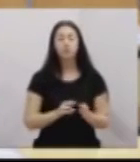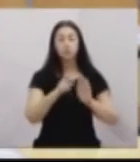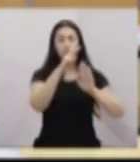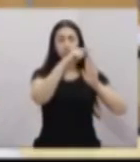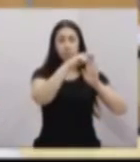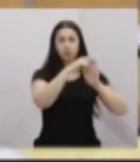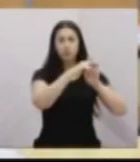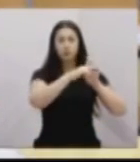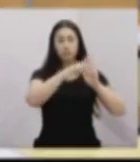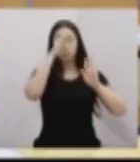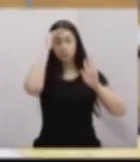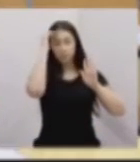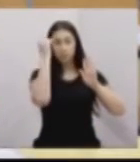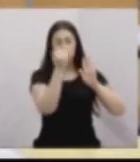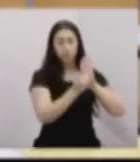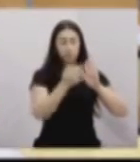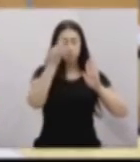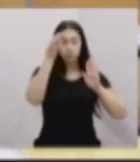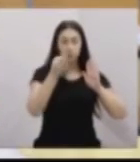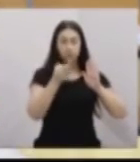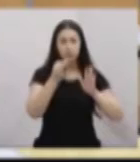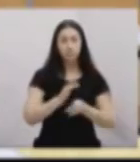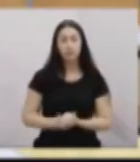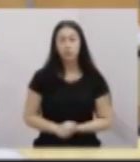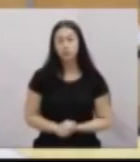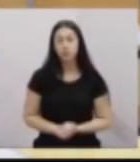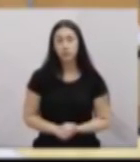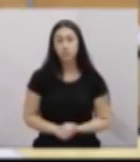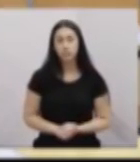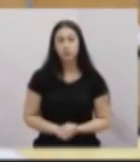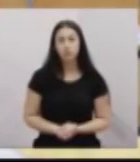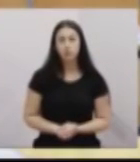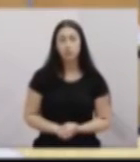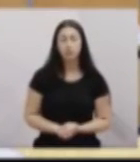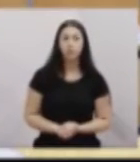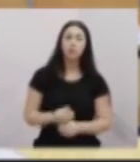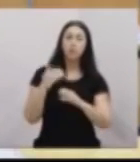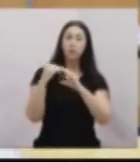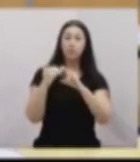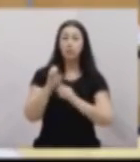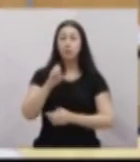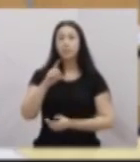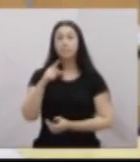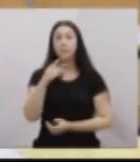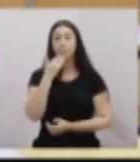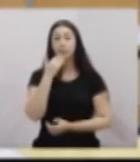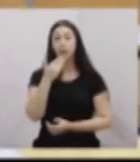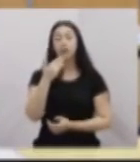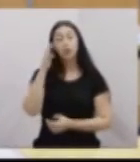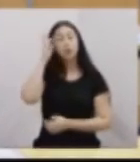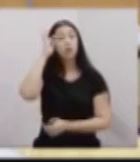pelo egrégio plenário, cumpridas as formalidades regimentais, seja oficiada a EDP solicitando